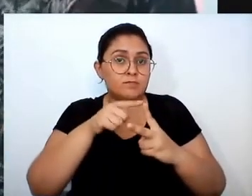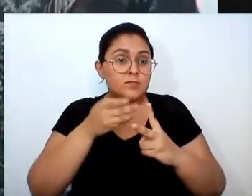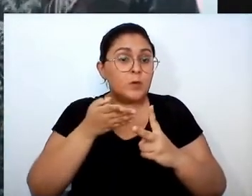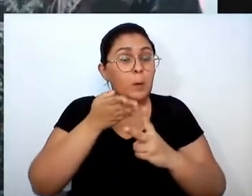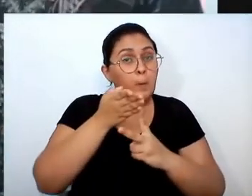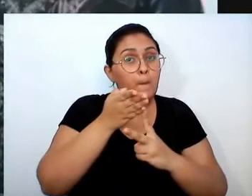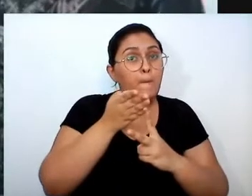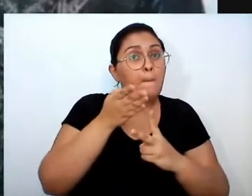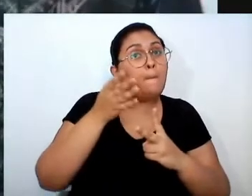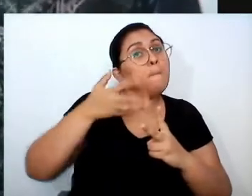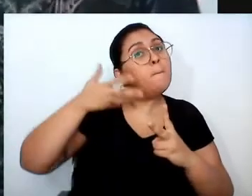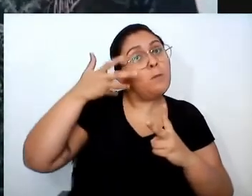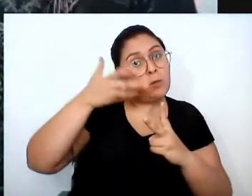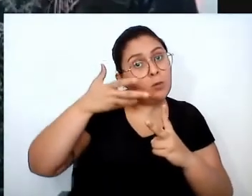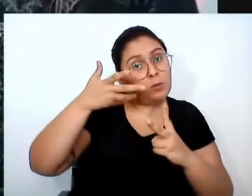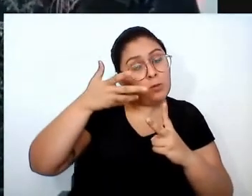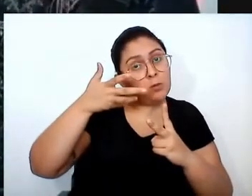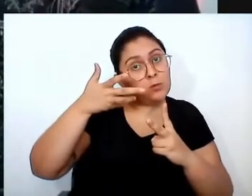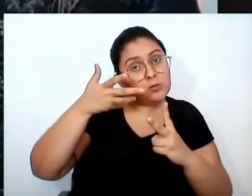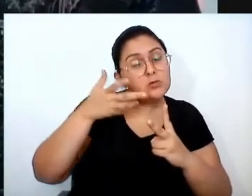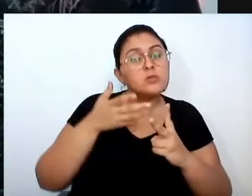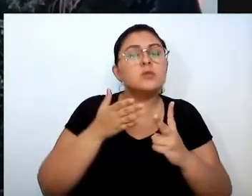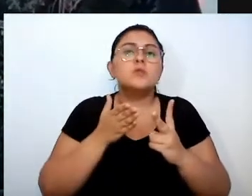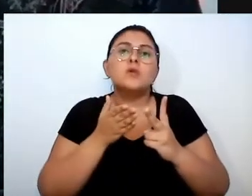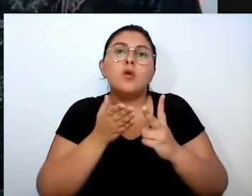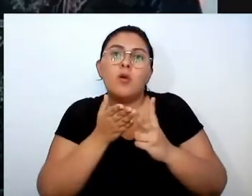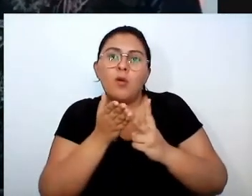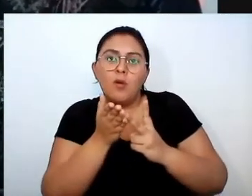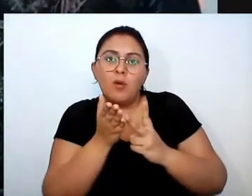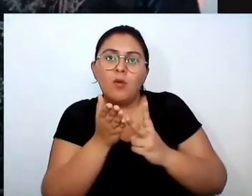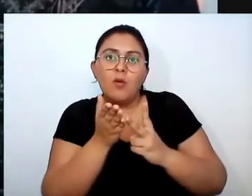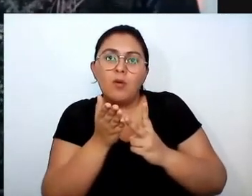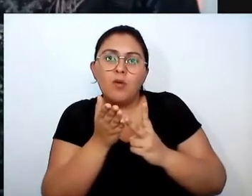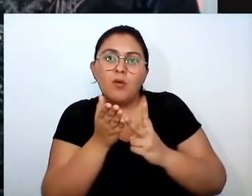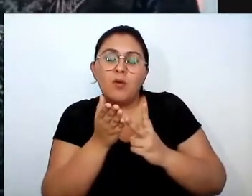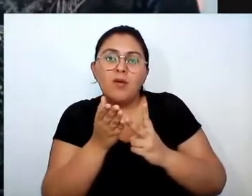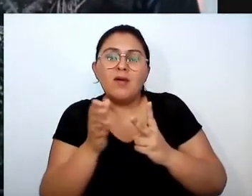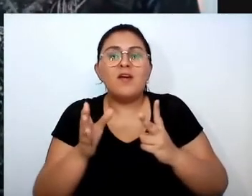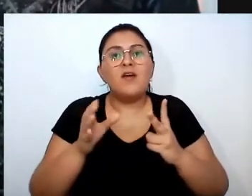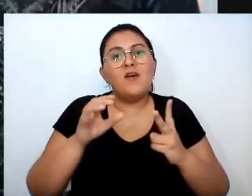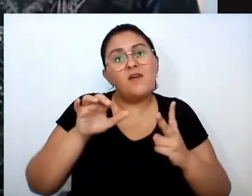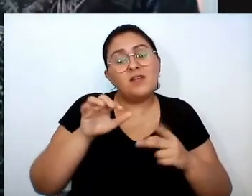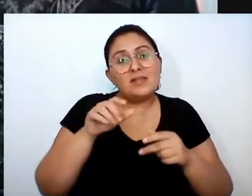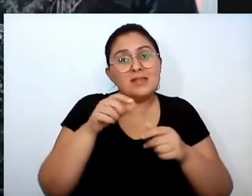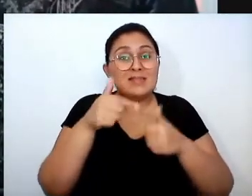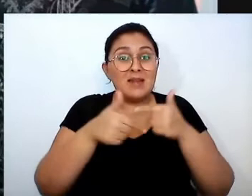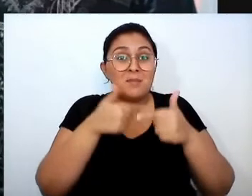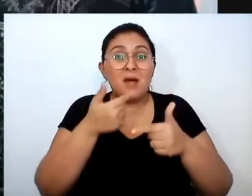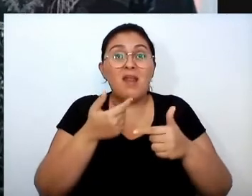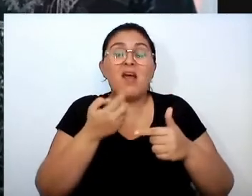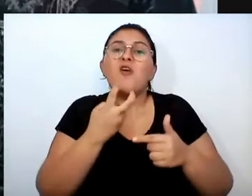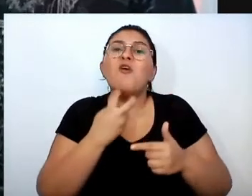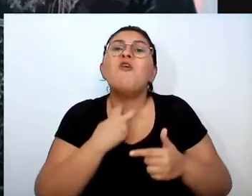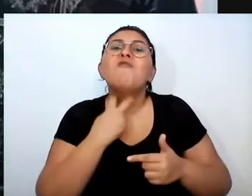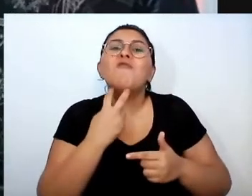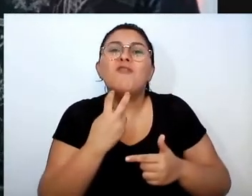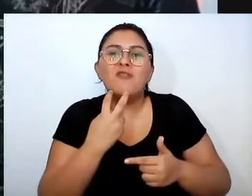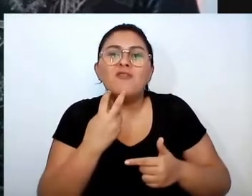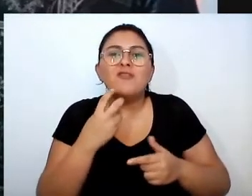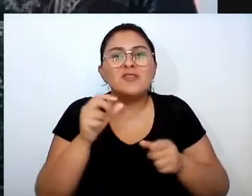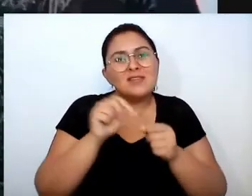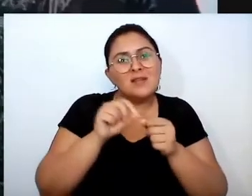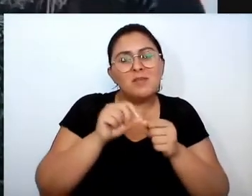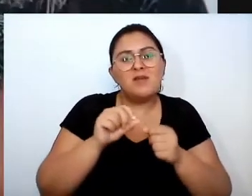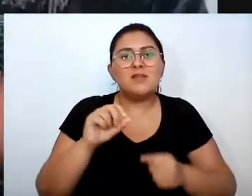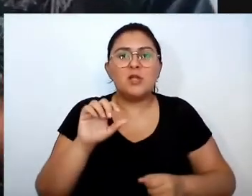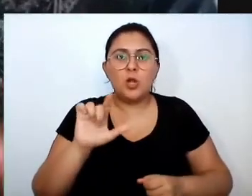como, se não desse certo em música, outro Sim. objetivo que trabalhar com a voz ia fazer locução, alguma coisa que trabalhasse com a